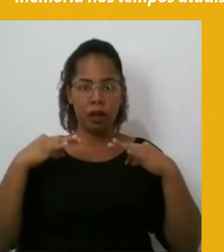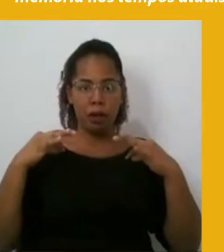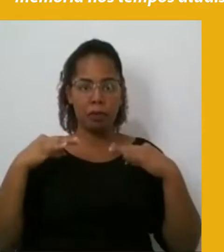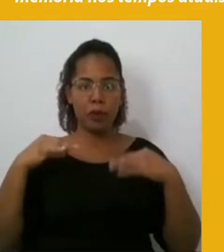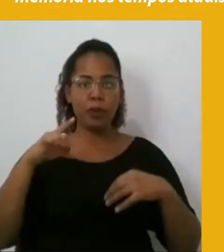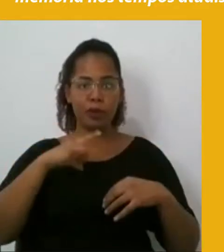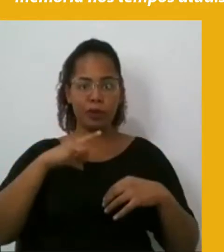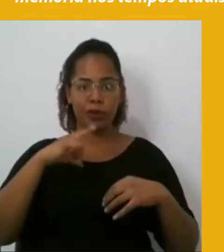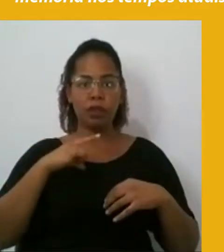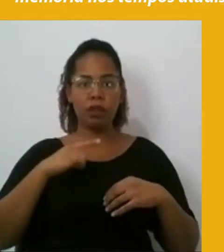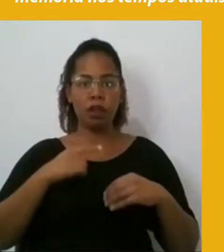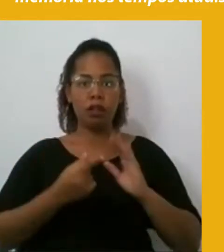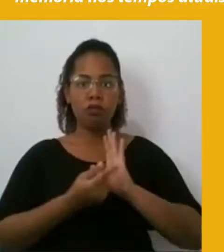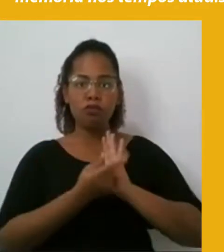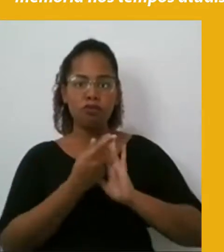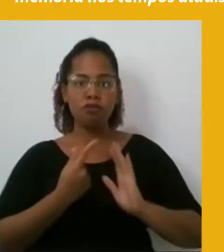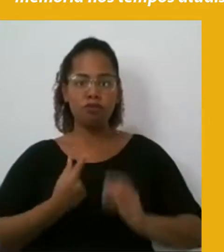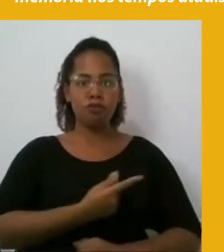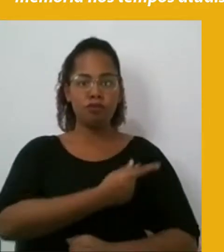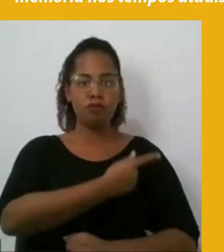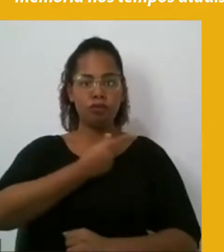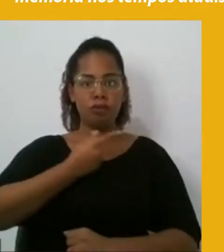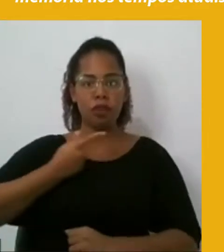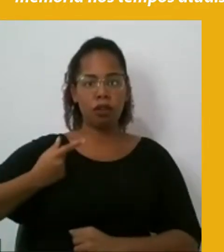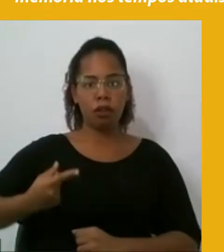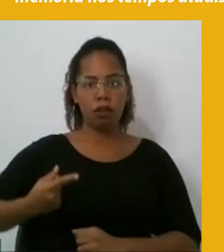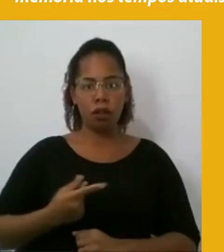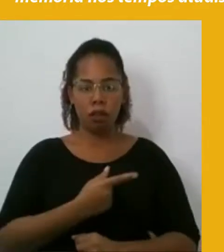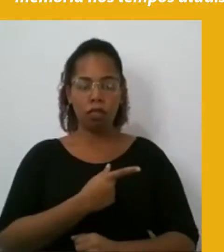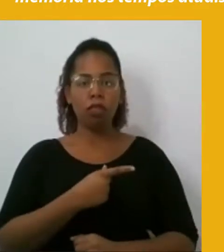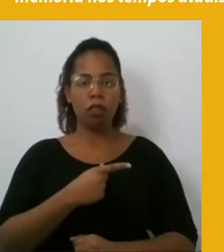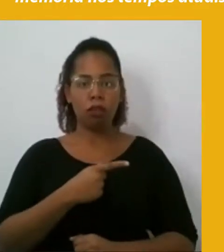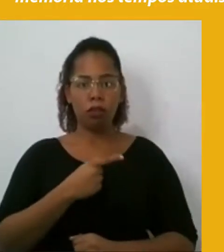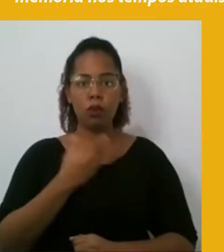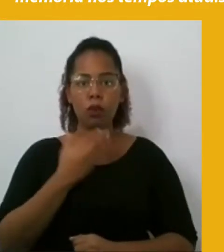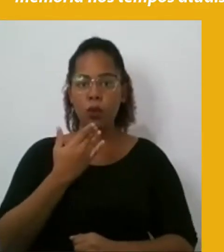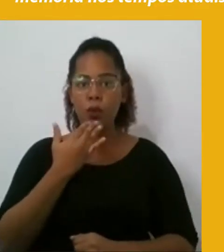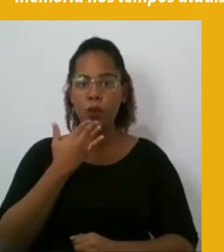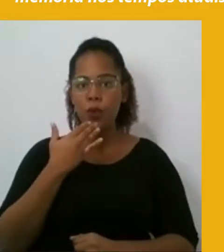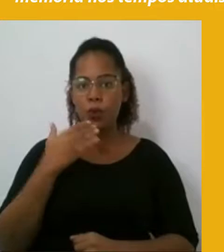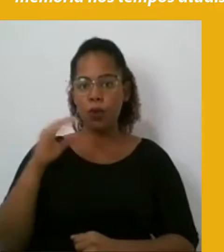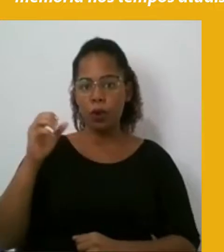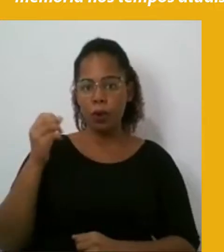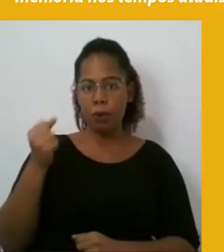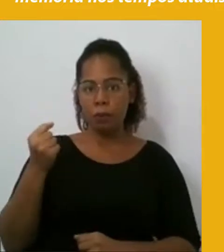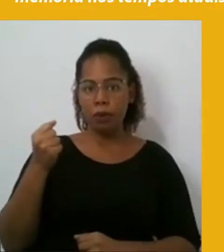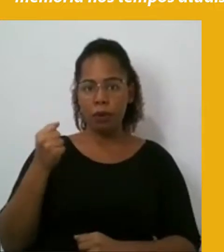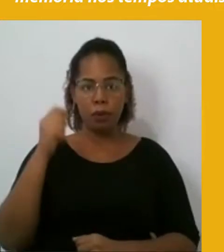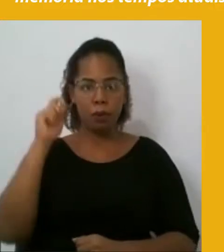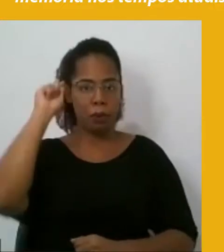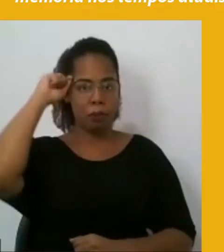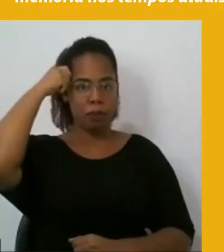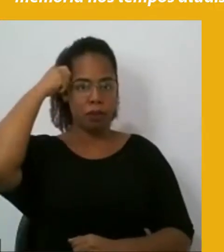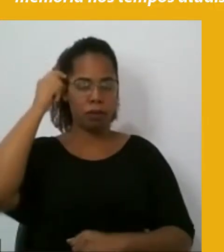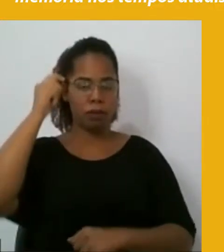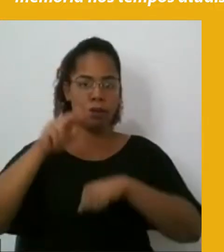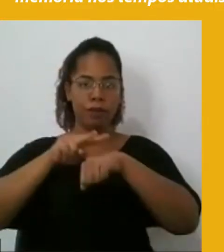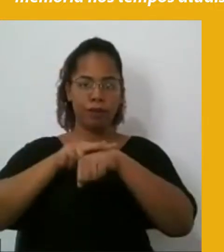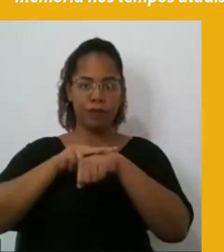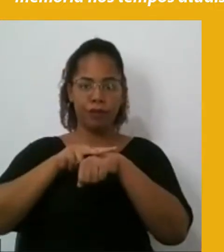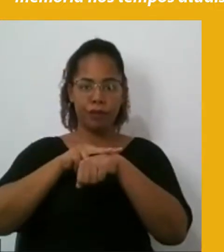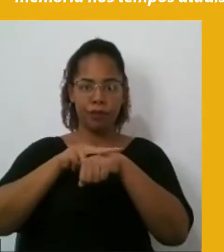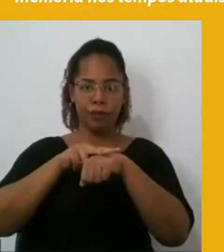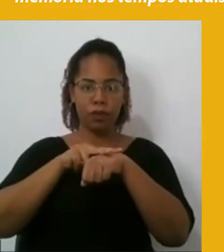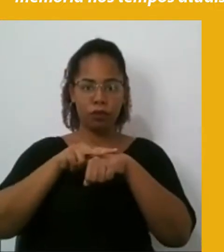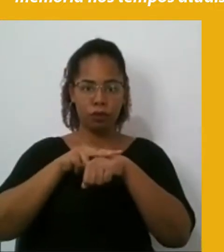com desenhos geométricos, em tons de branco, preto e verde. E atrás de